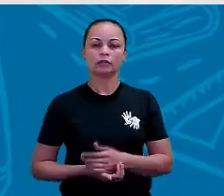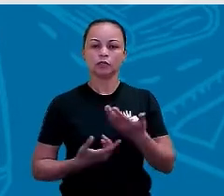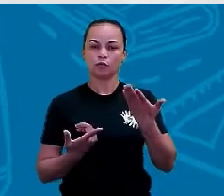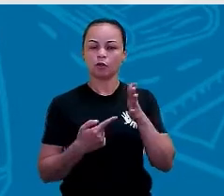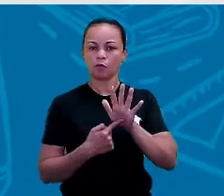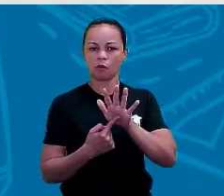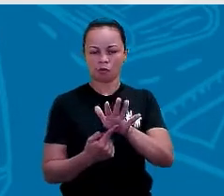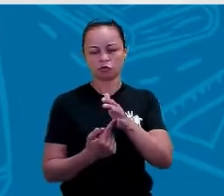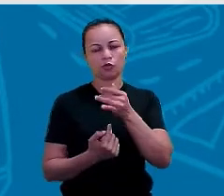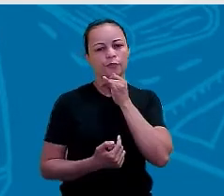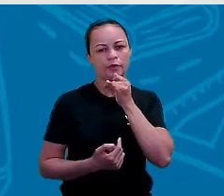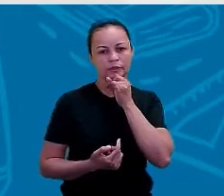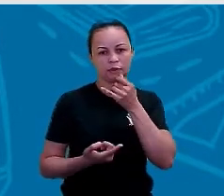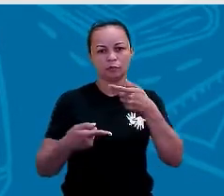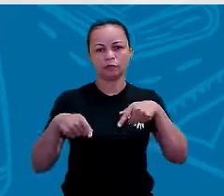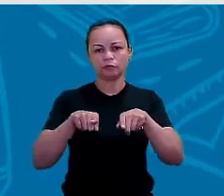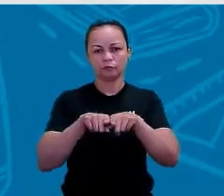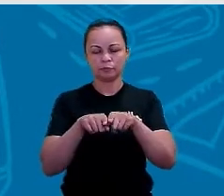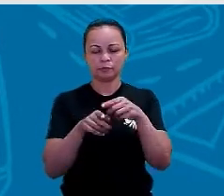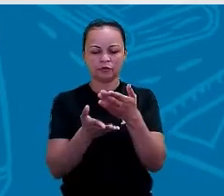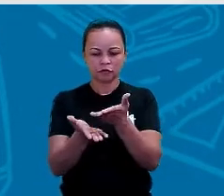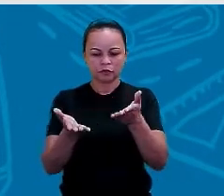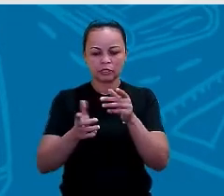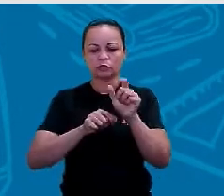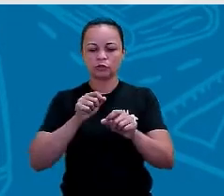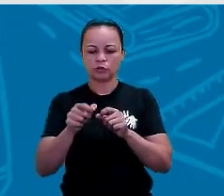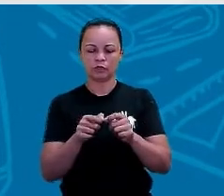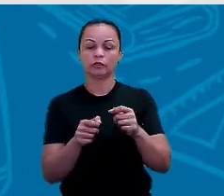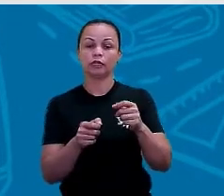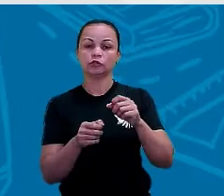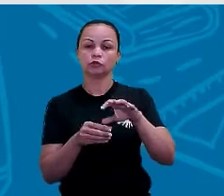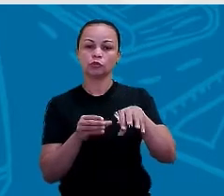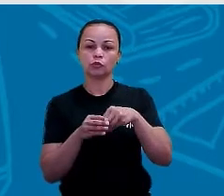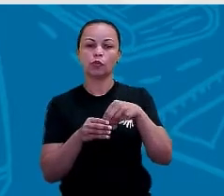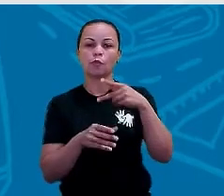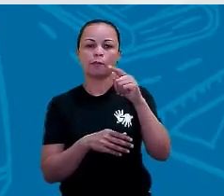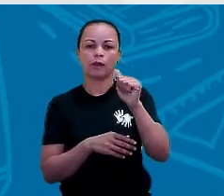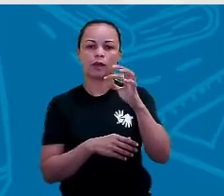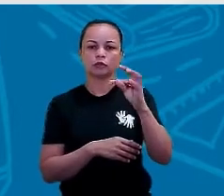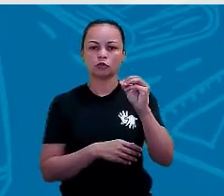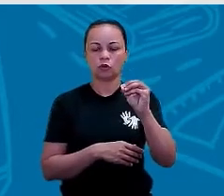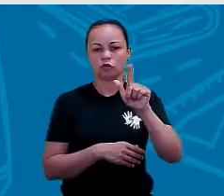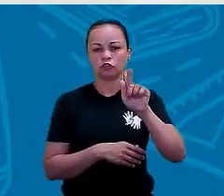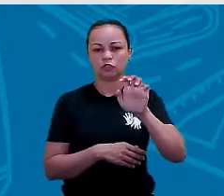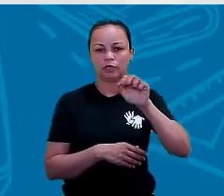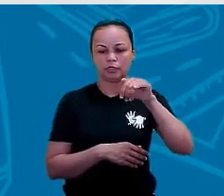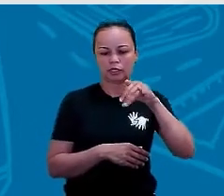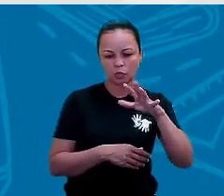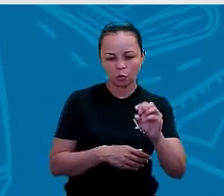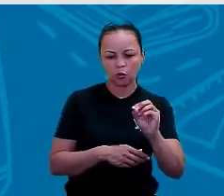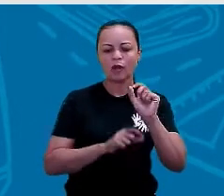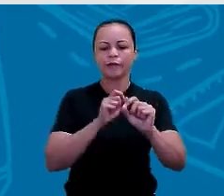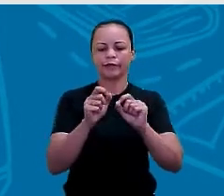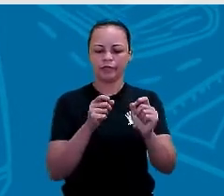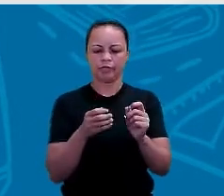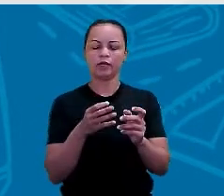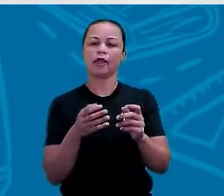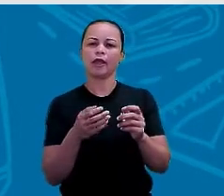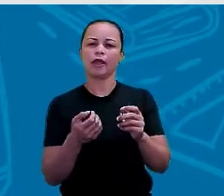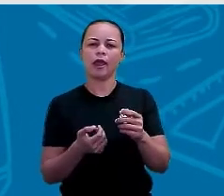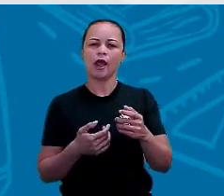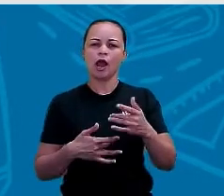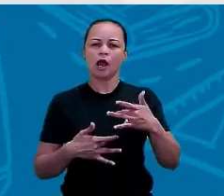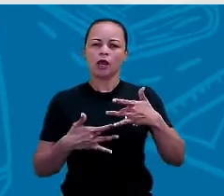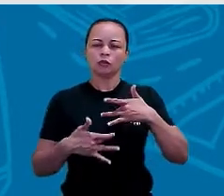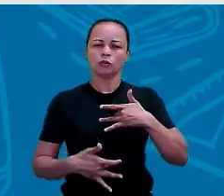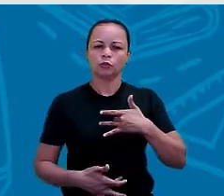para vocês, né, dentro desses organismos patogênicos, a Mycobacterium tuberculosis, que é o